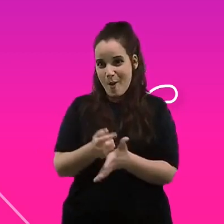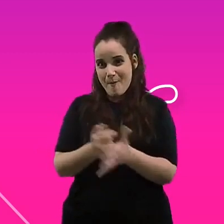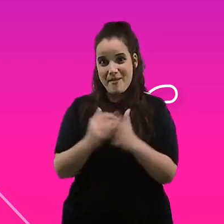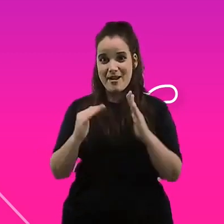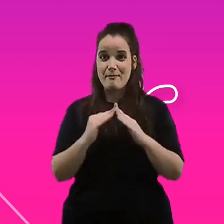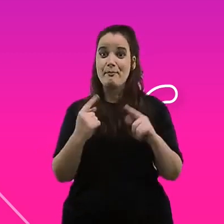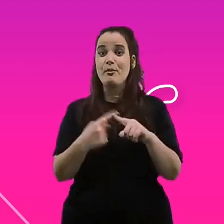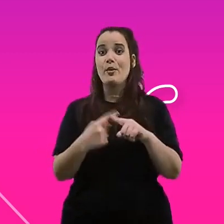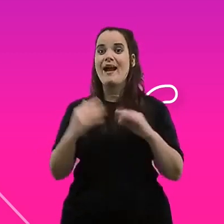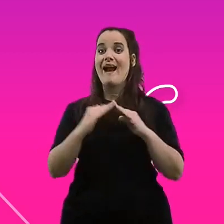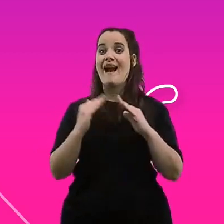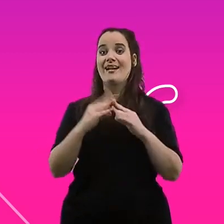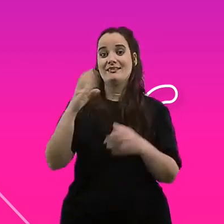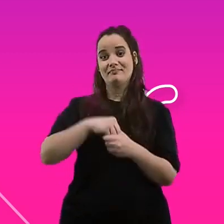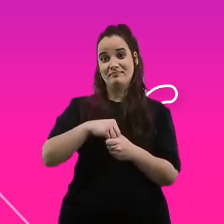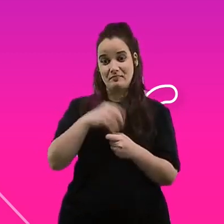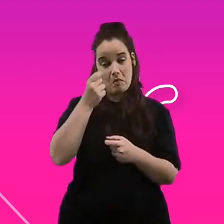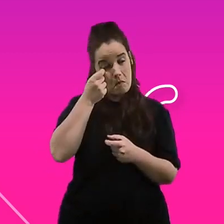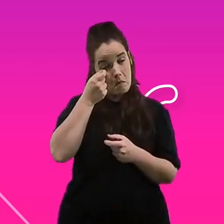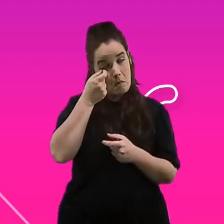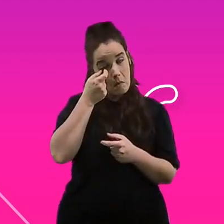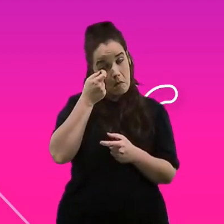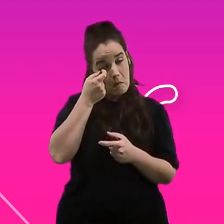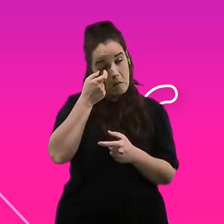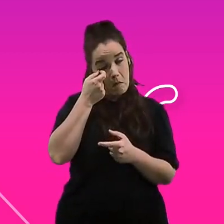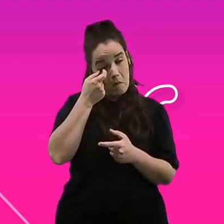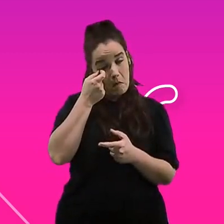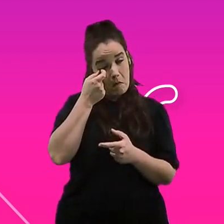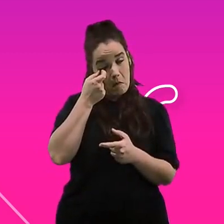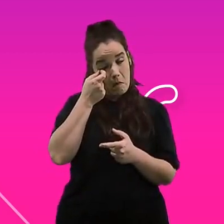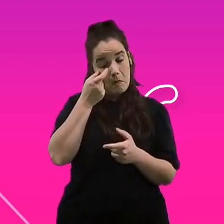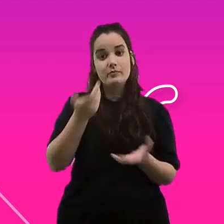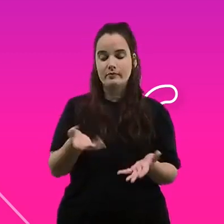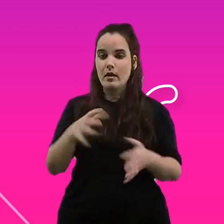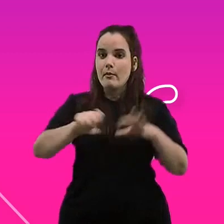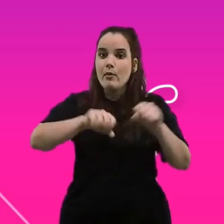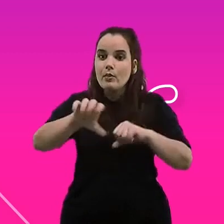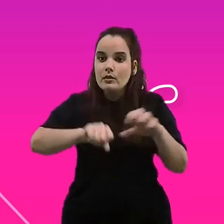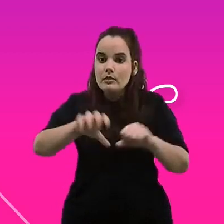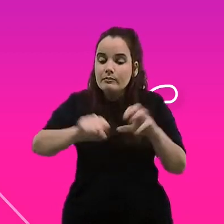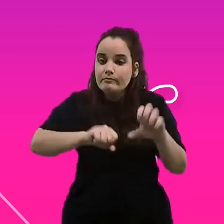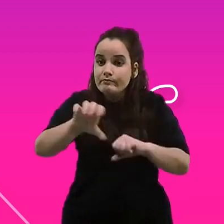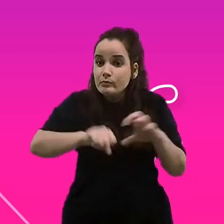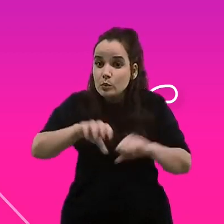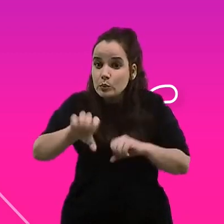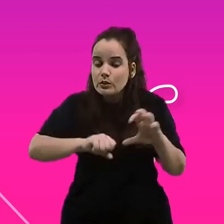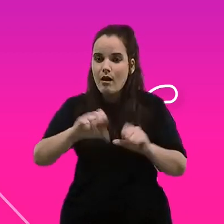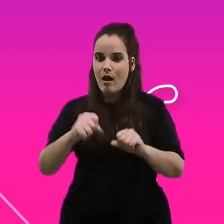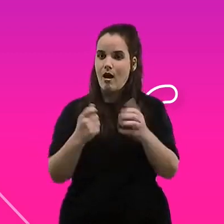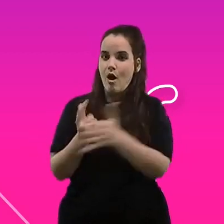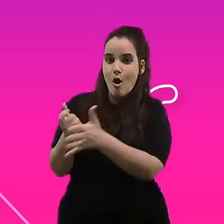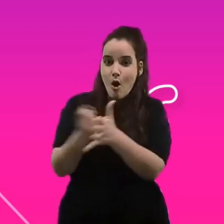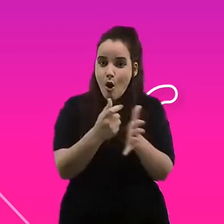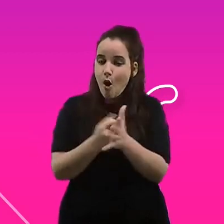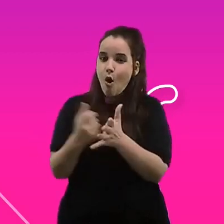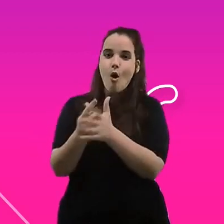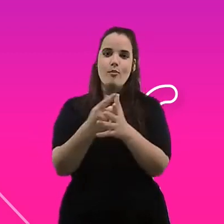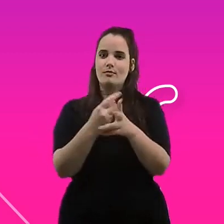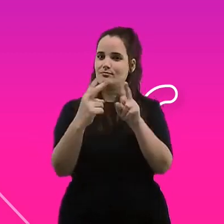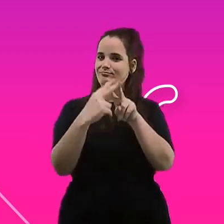necessidade comprar no universo online, e passaram, então, a buscar o online como uma forma de suprir as suas